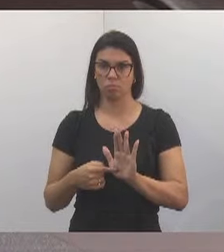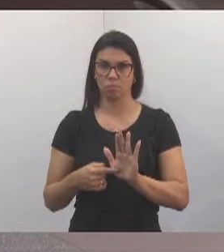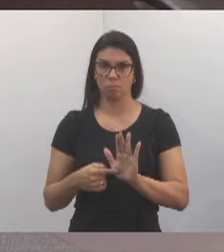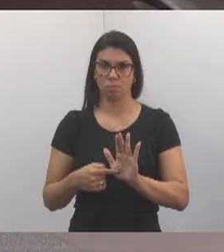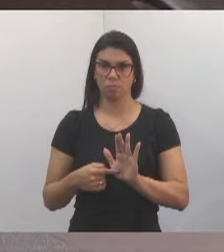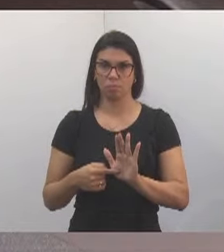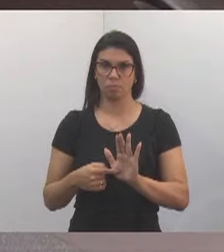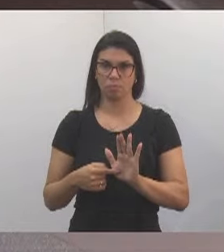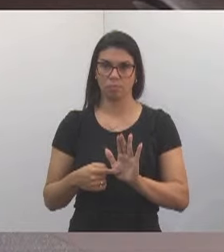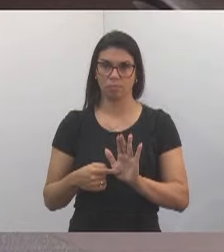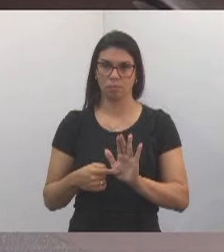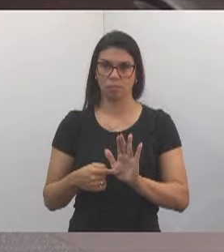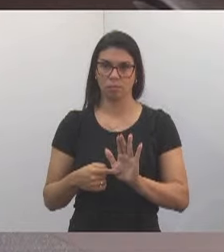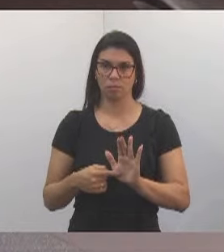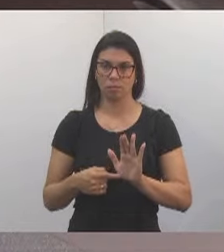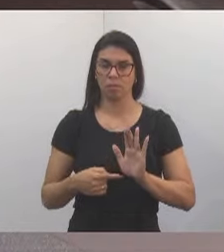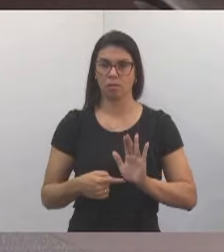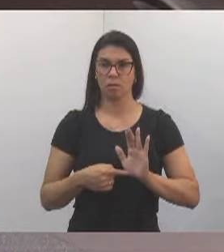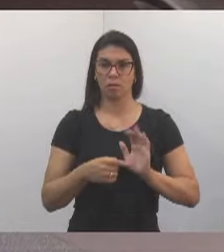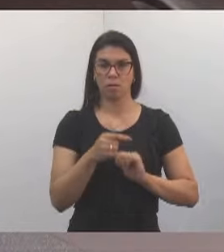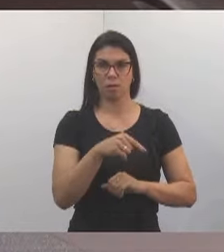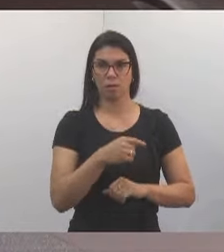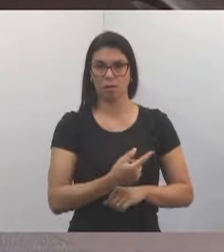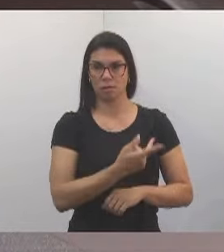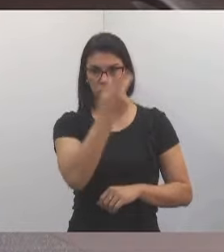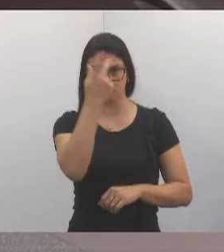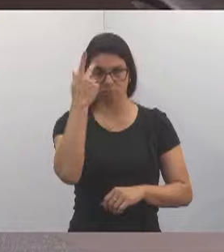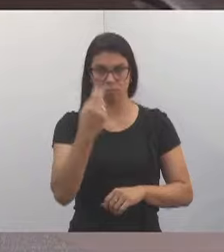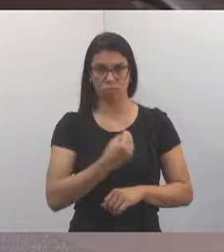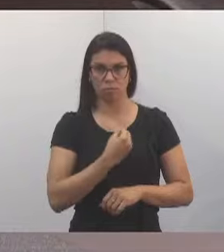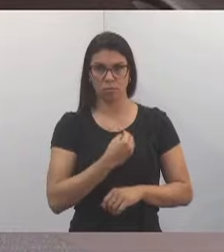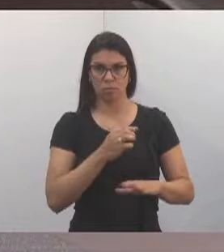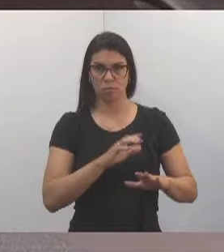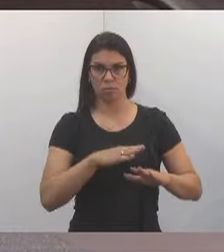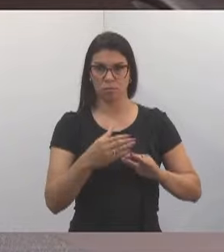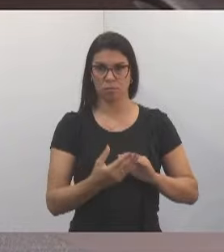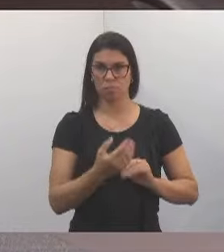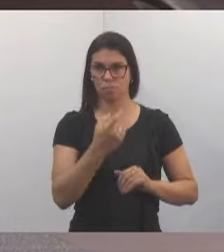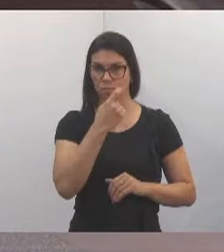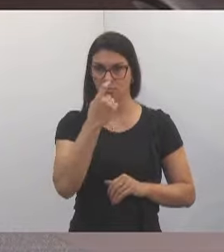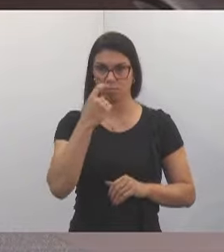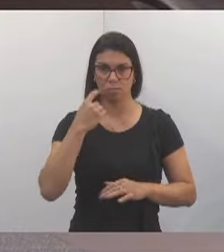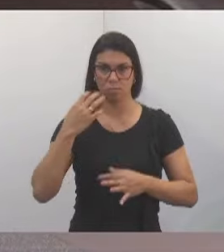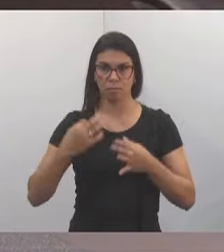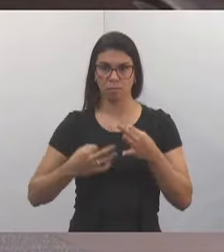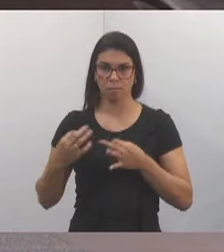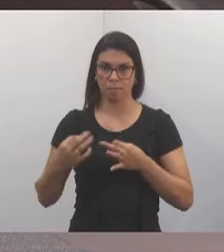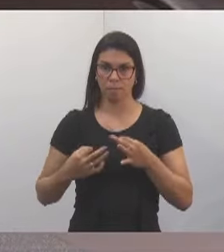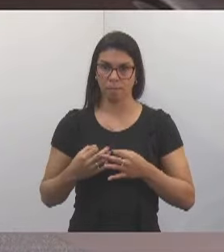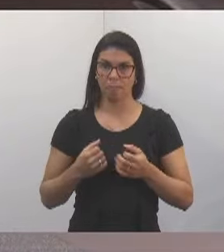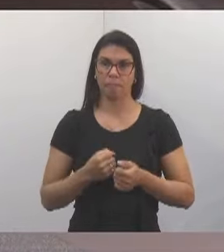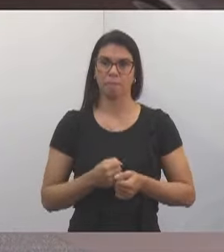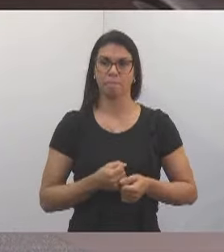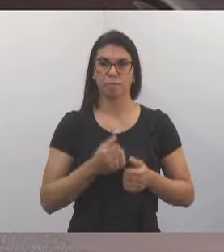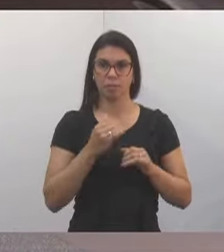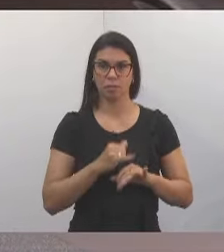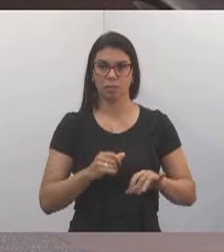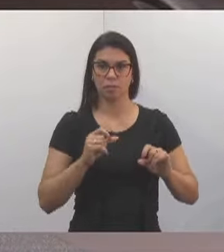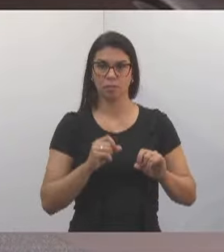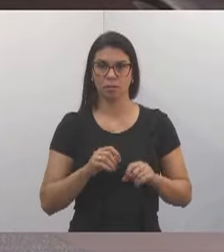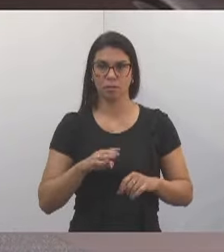tem oferecido risco aos moradores do Parque Meia Lua e região? Favor justificar. Resposta. Esclarecemos que a bacia